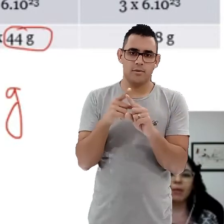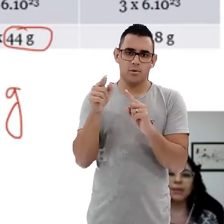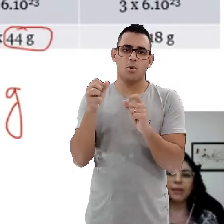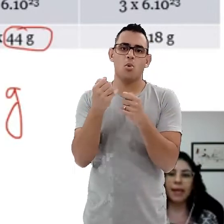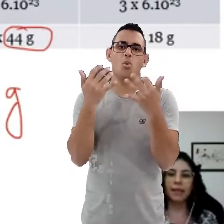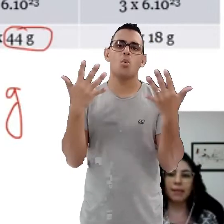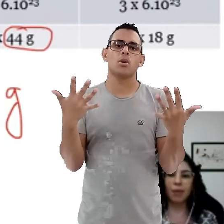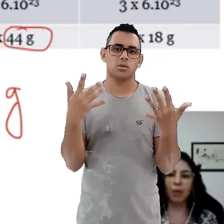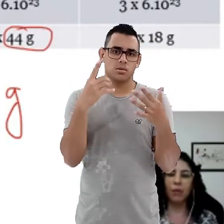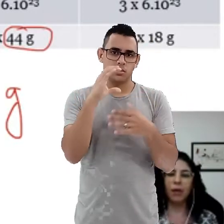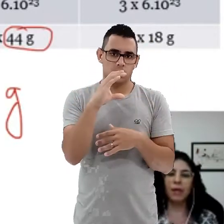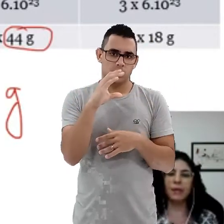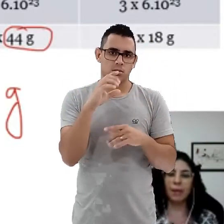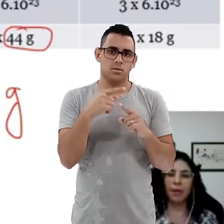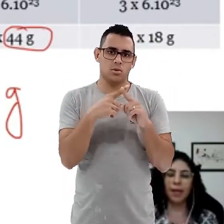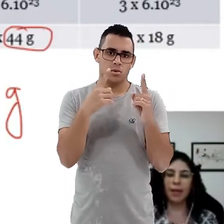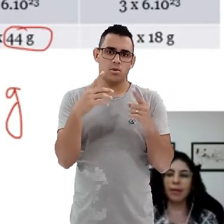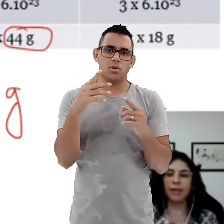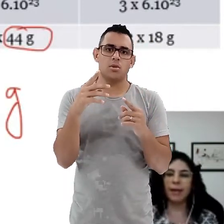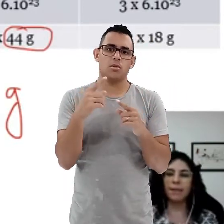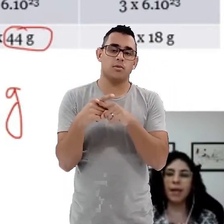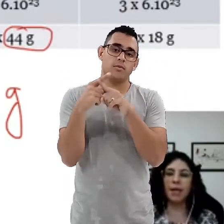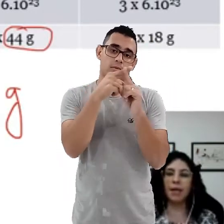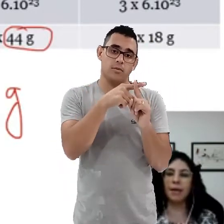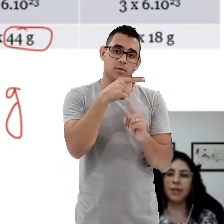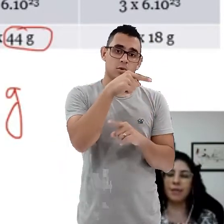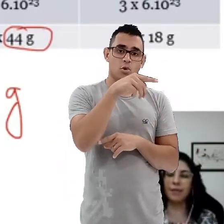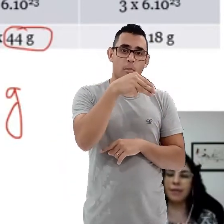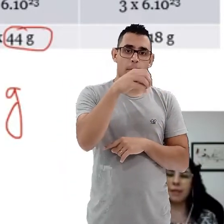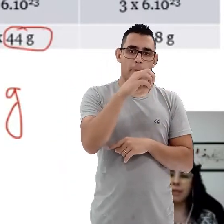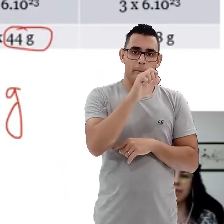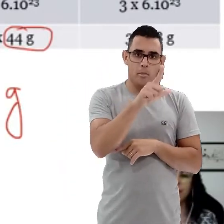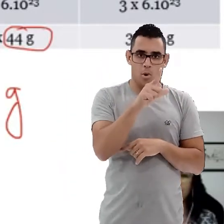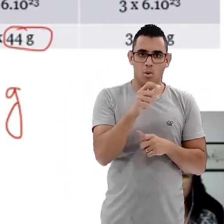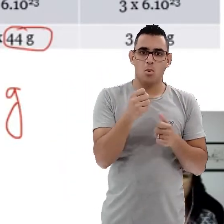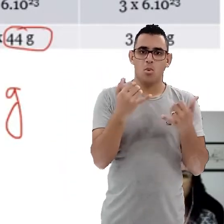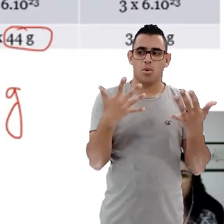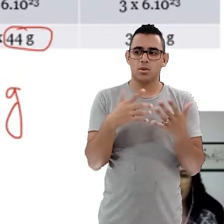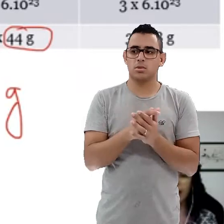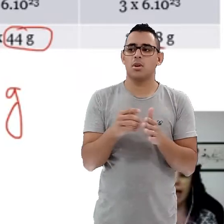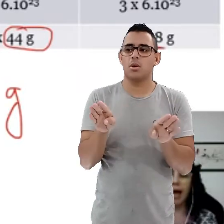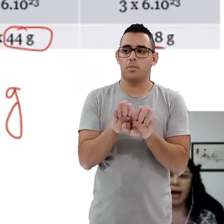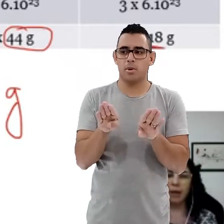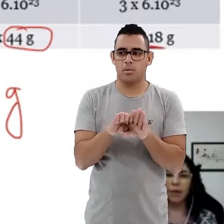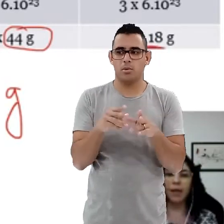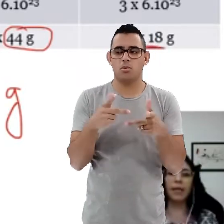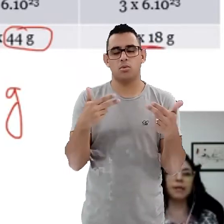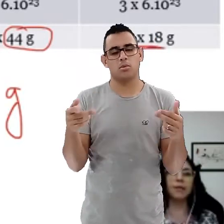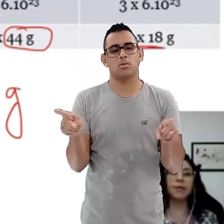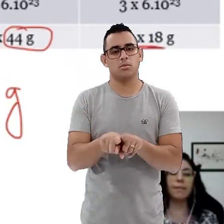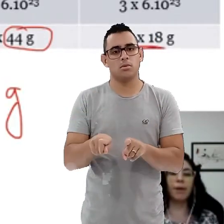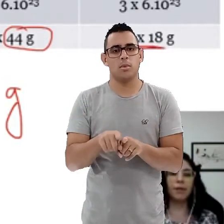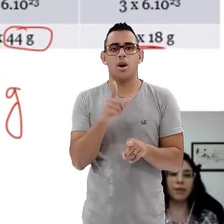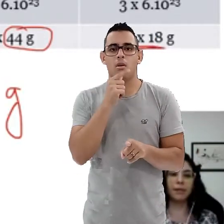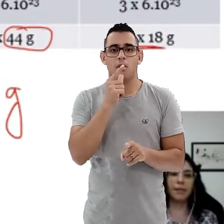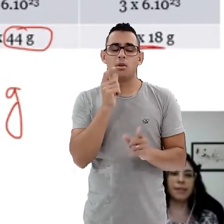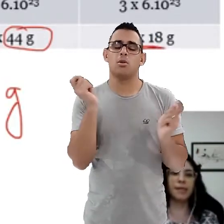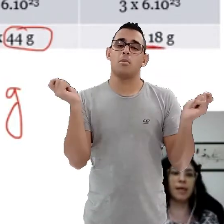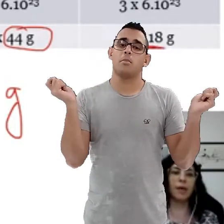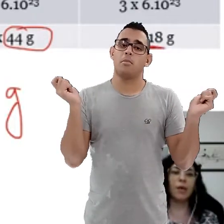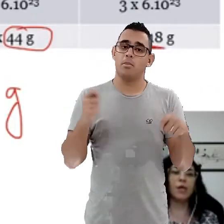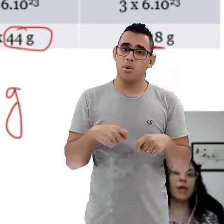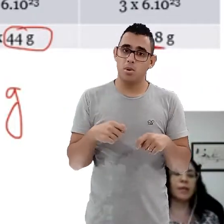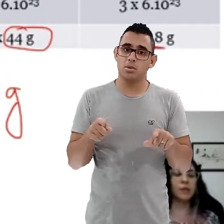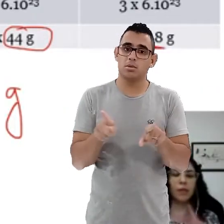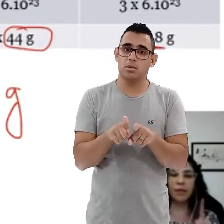pela quantidade de mol da molécula, tá? E a gente vai fazer a mesma coisa aqui para água. Então, a gente pode